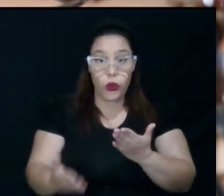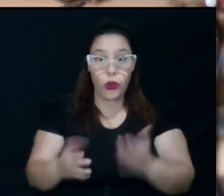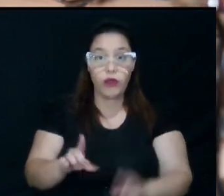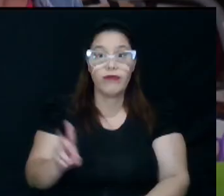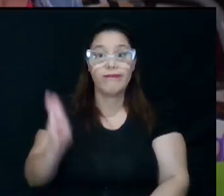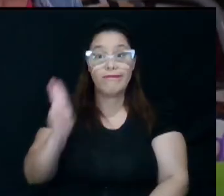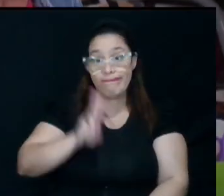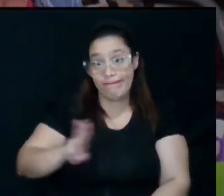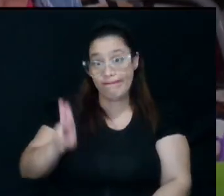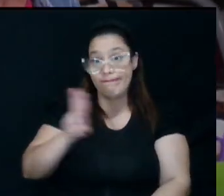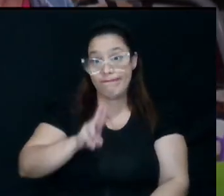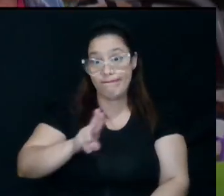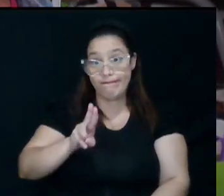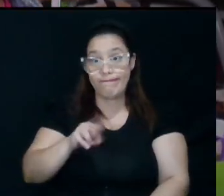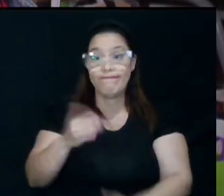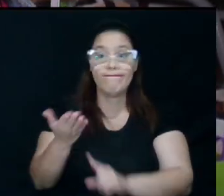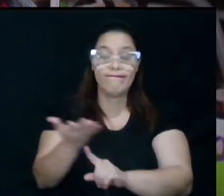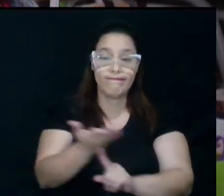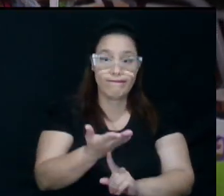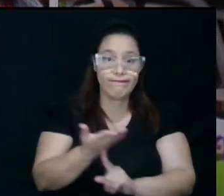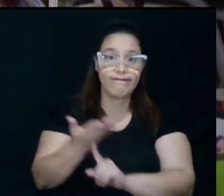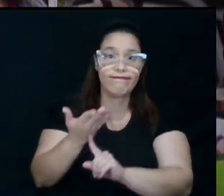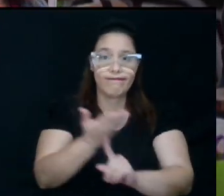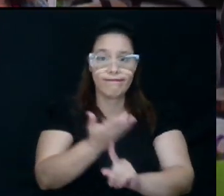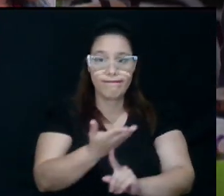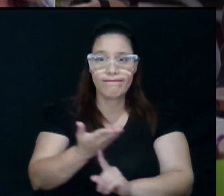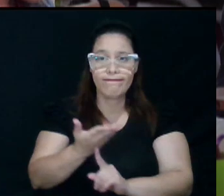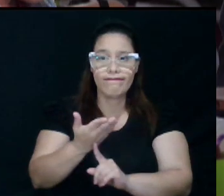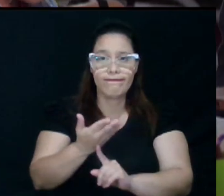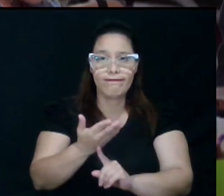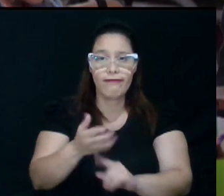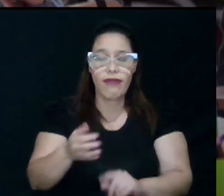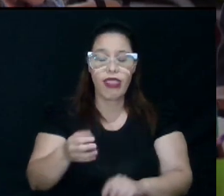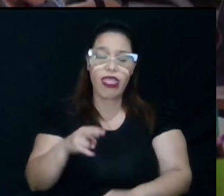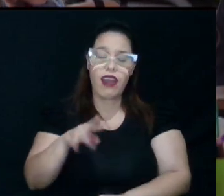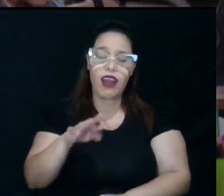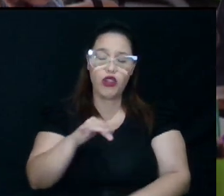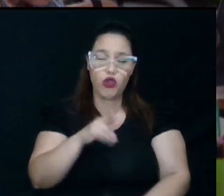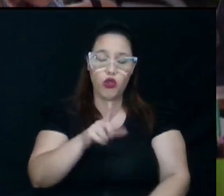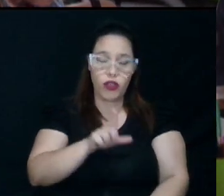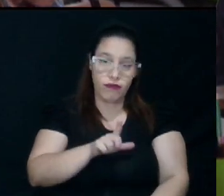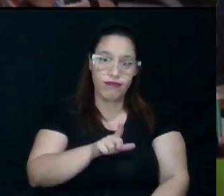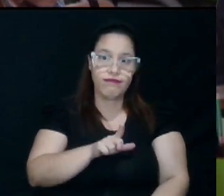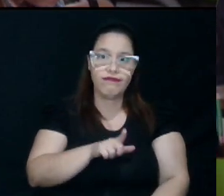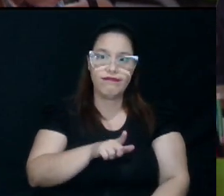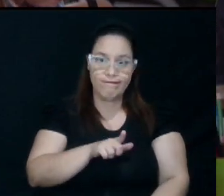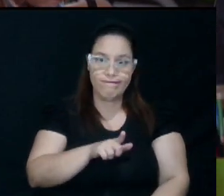aula um pouco mais tradicional tem uma eficiência muito grande.